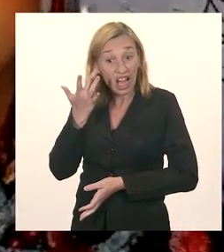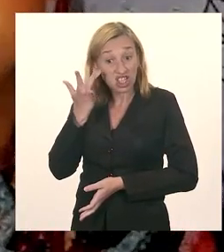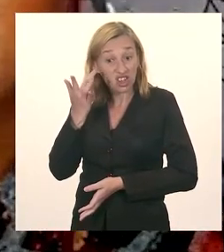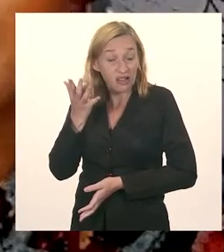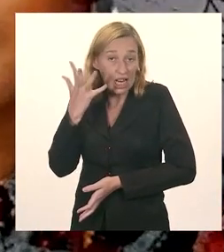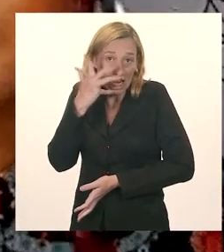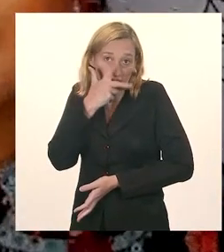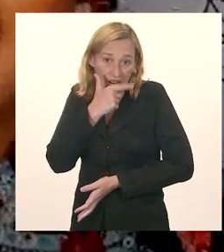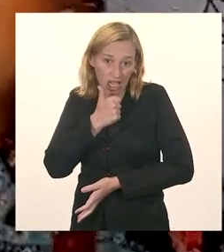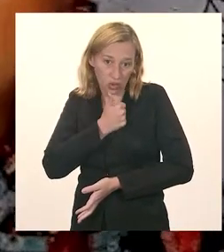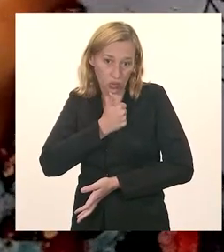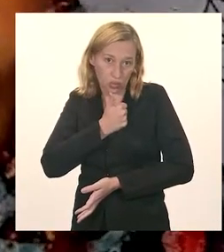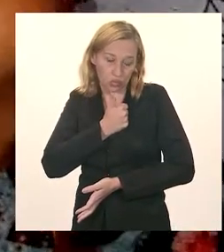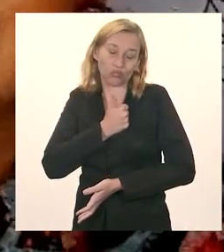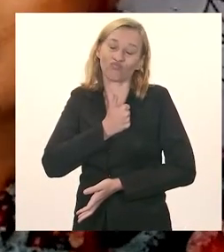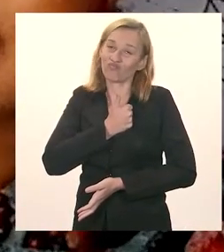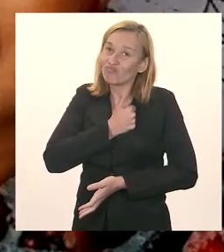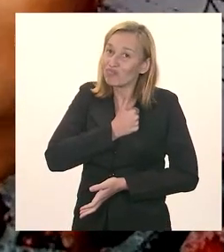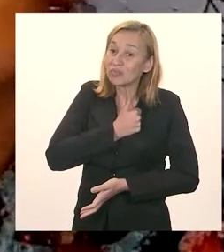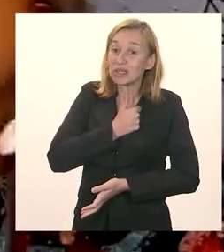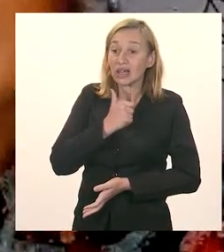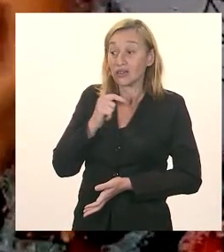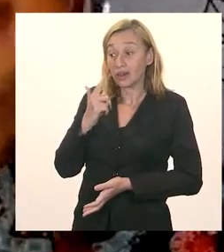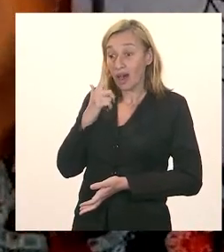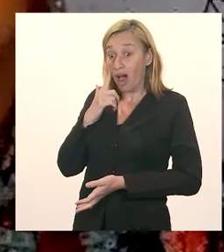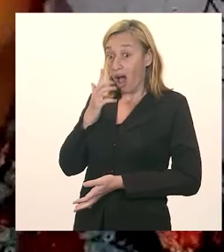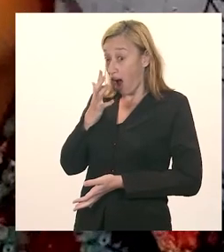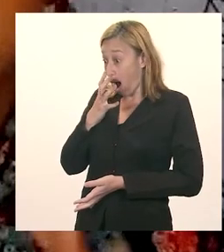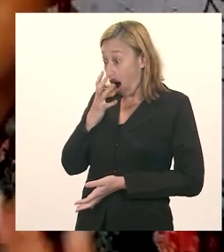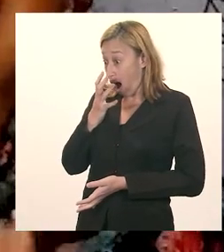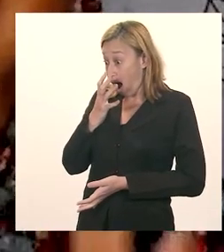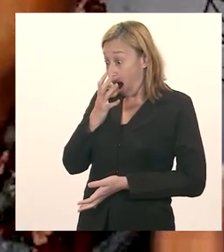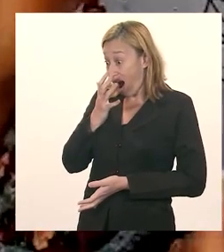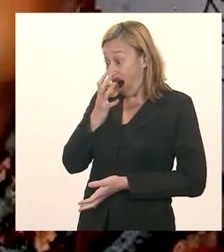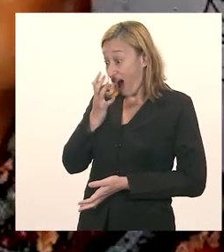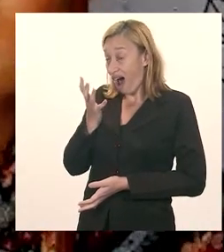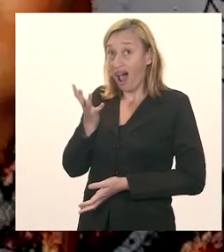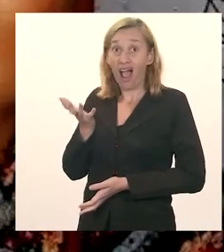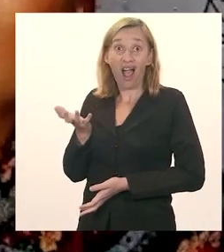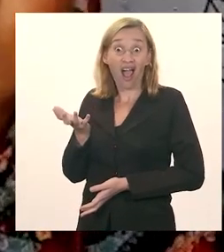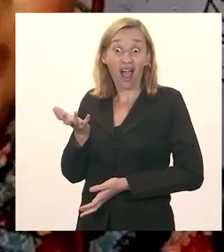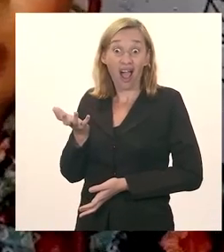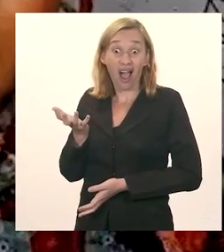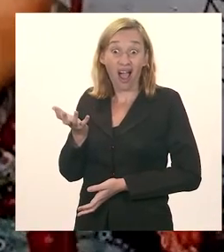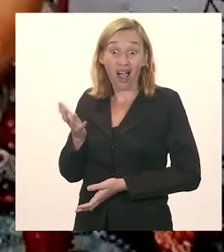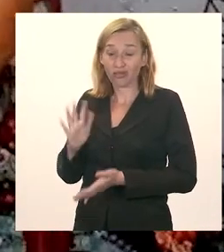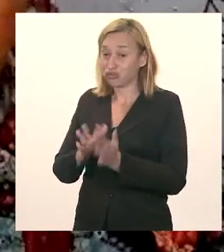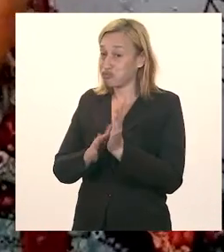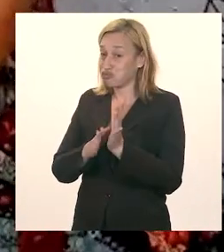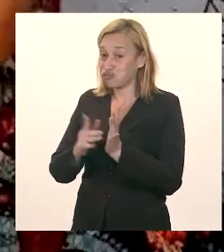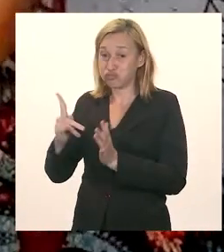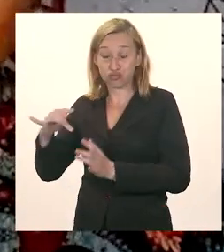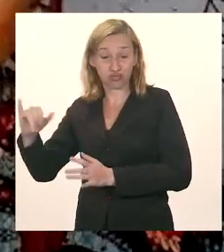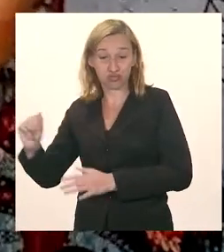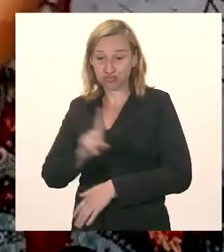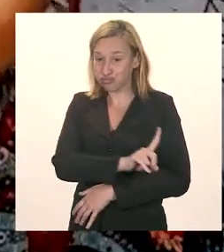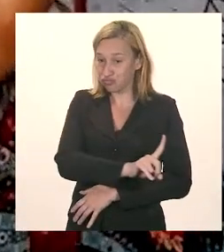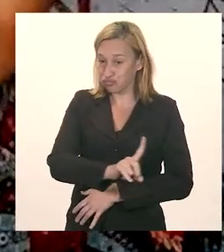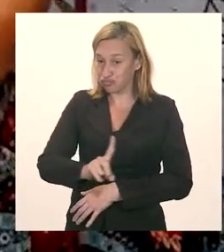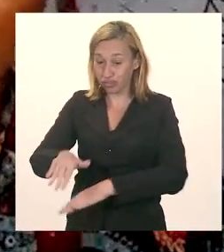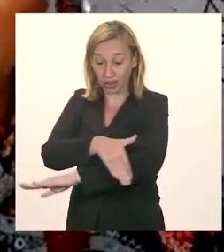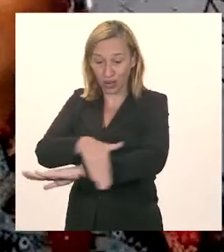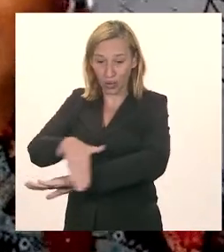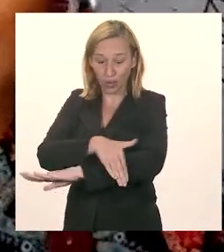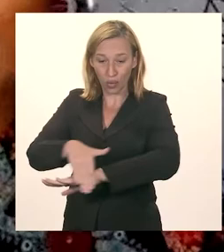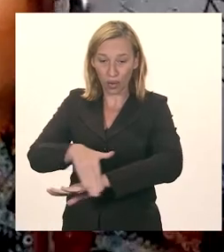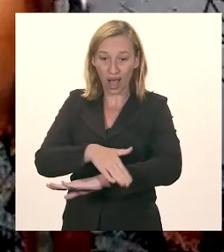só achava bonito, porque eu achava lindo. Eu ficava muito admirada, sabe? Quando eu via o samba de pareia passando